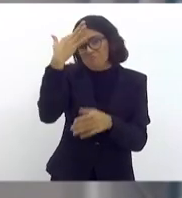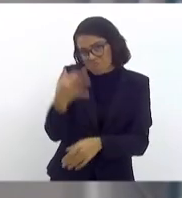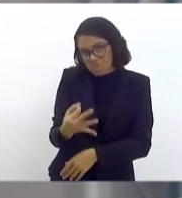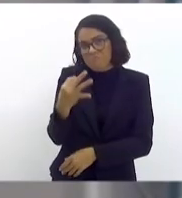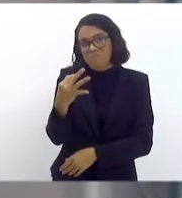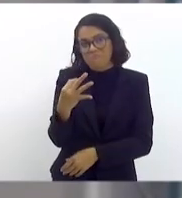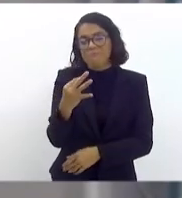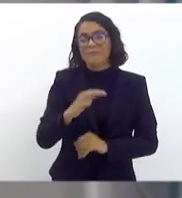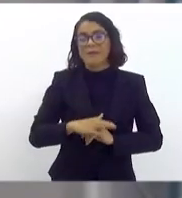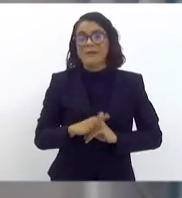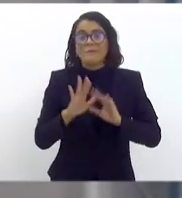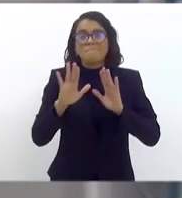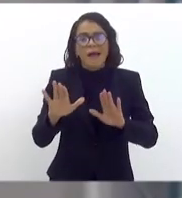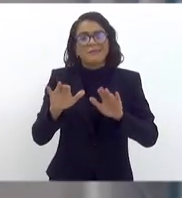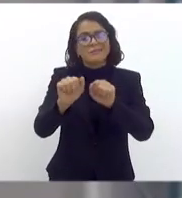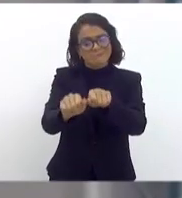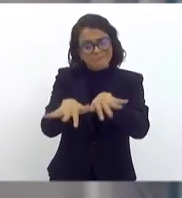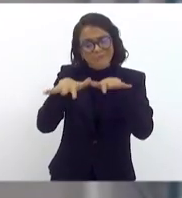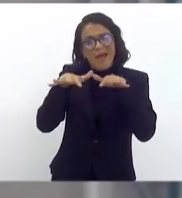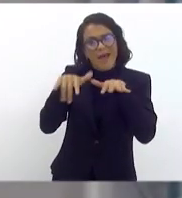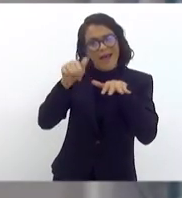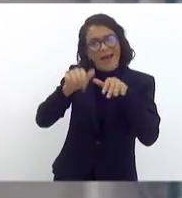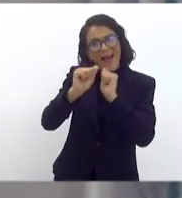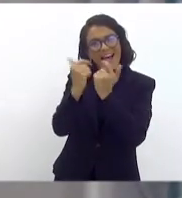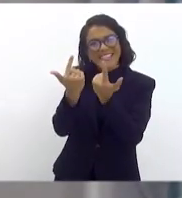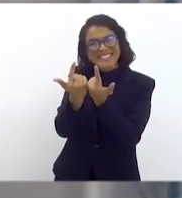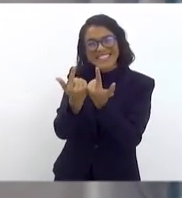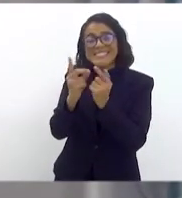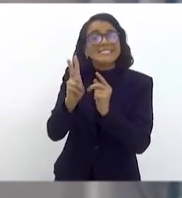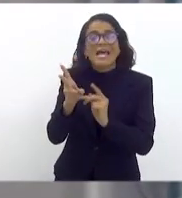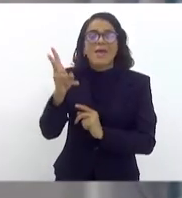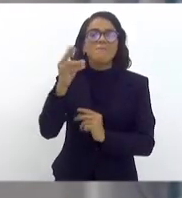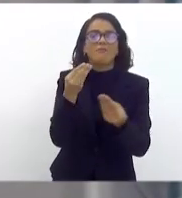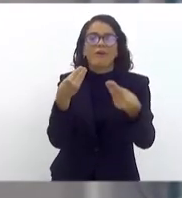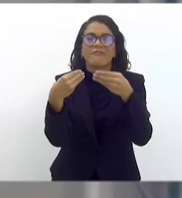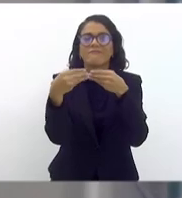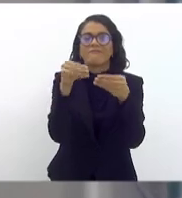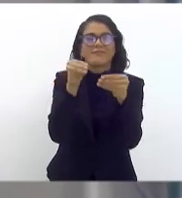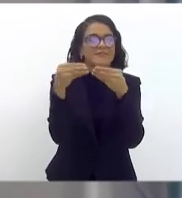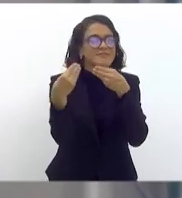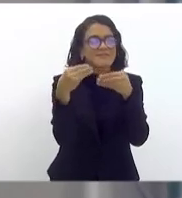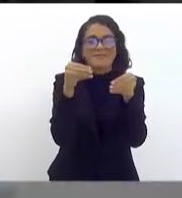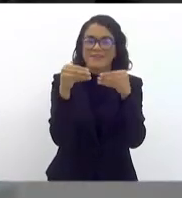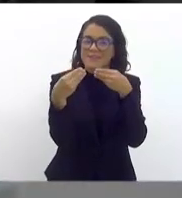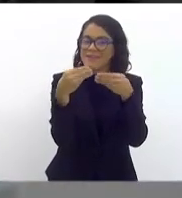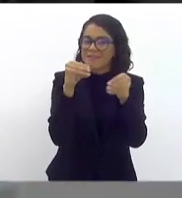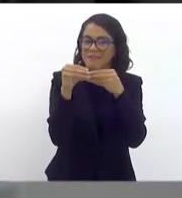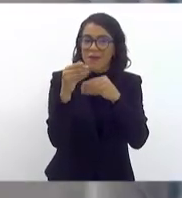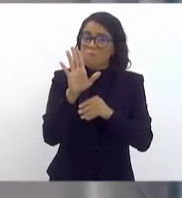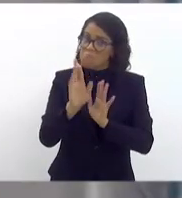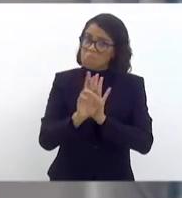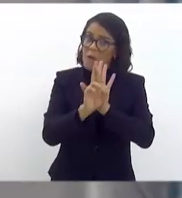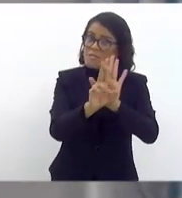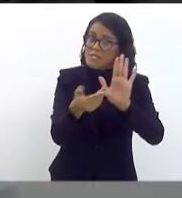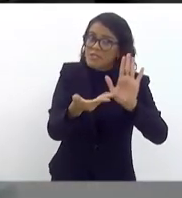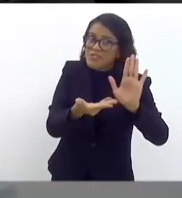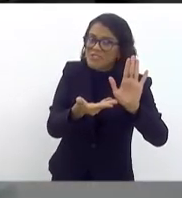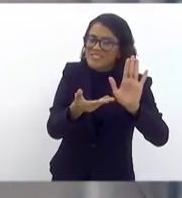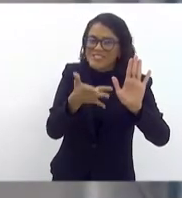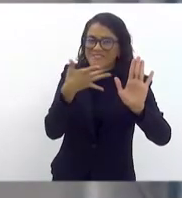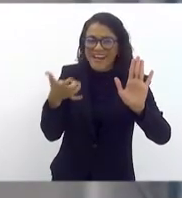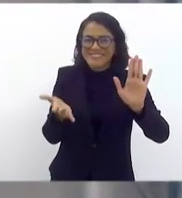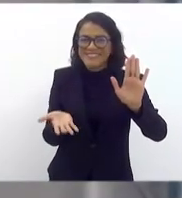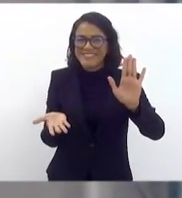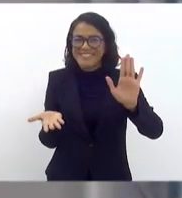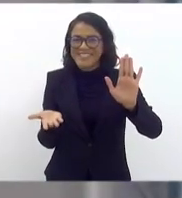e essa Assembleia sempre foi sensível a esses casos. Agora, mande um representante. Mande um representante. Alguém que de